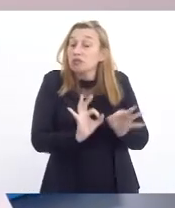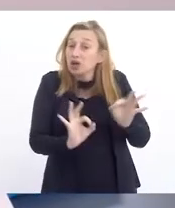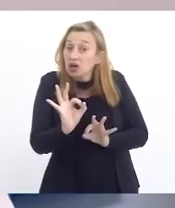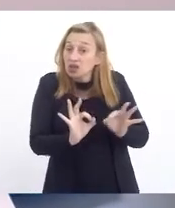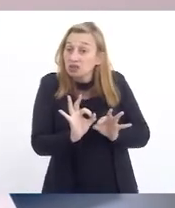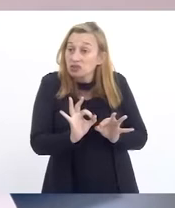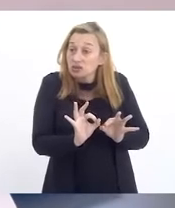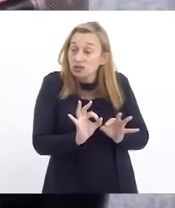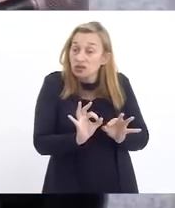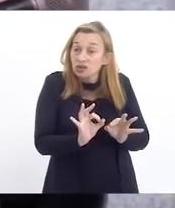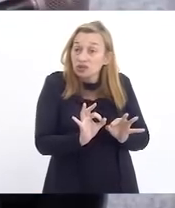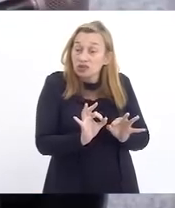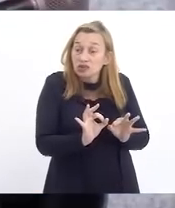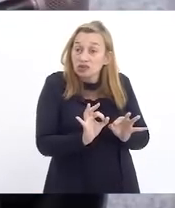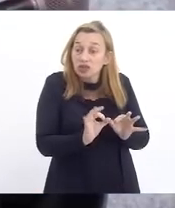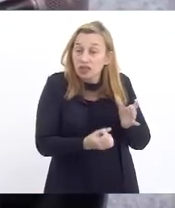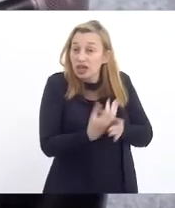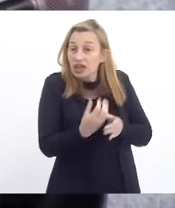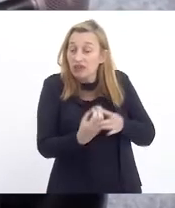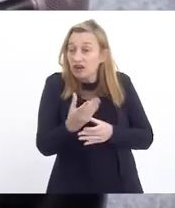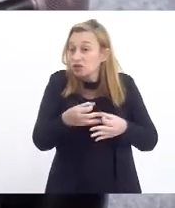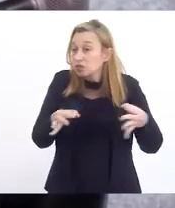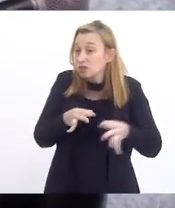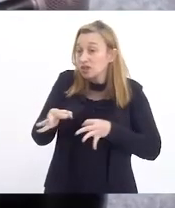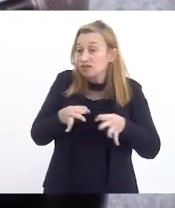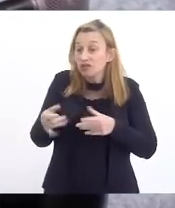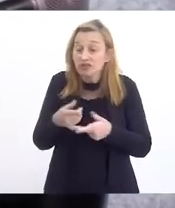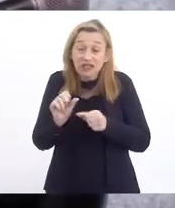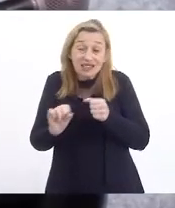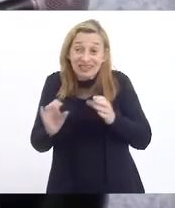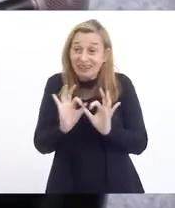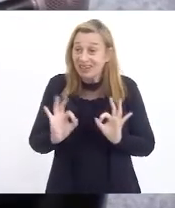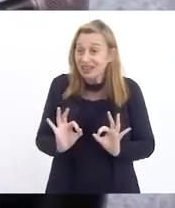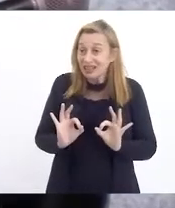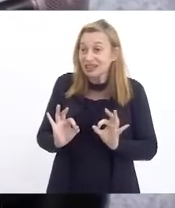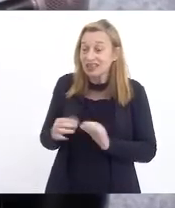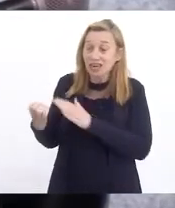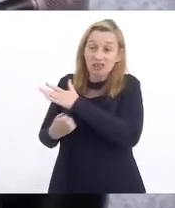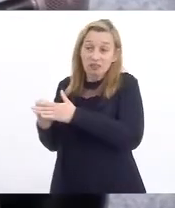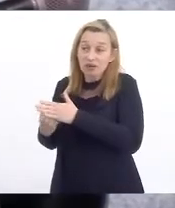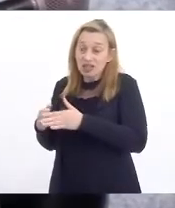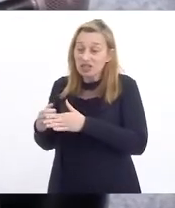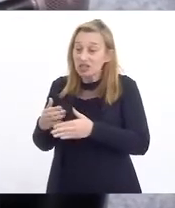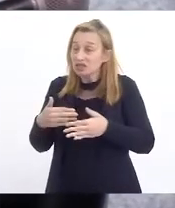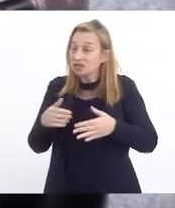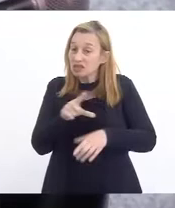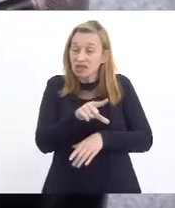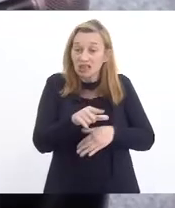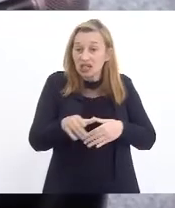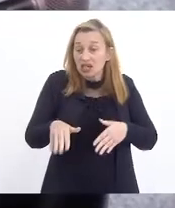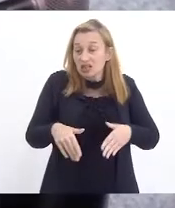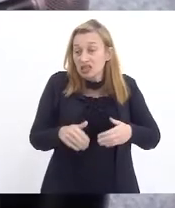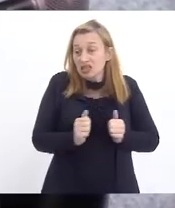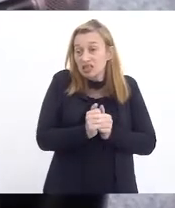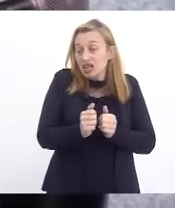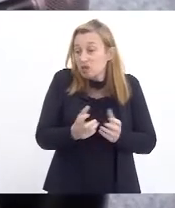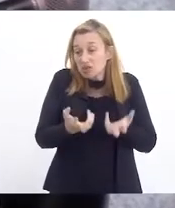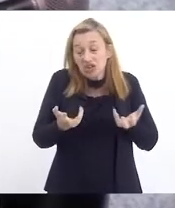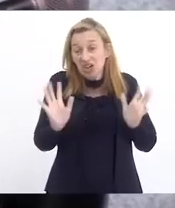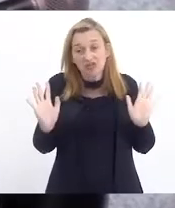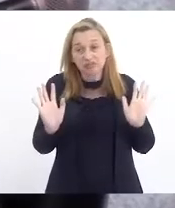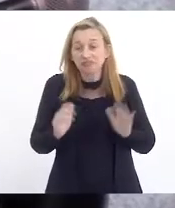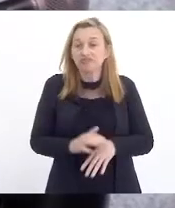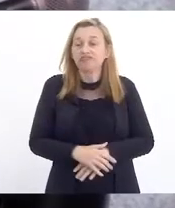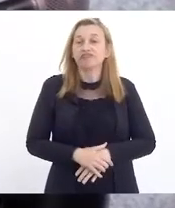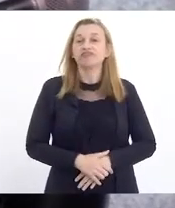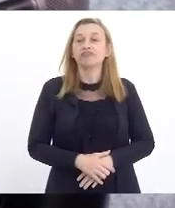de fachada, e a empresa vai para onde ela quiser. Inclusive com uma lógica, às vezes, financeira. Então, assim, é importante que se siga um planejamento, a gente saiba